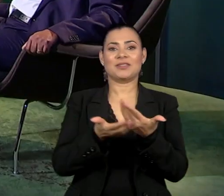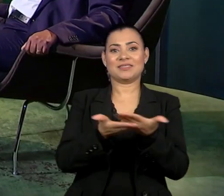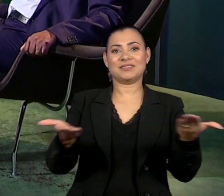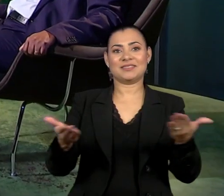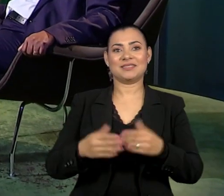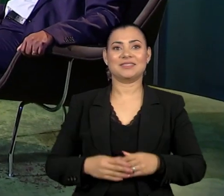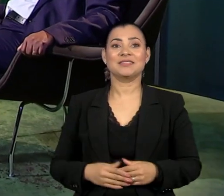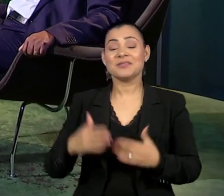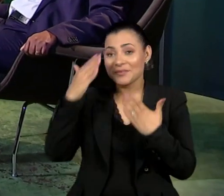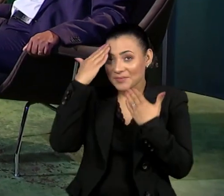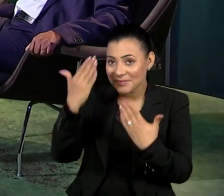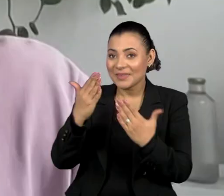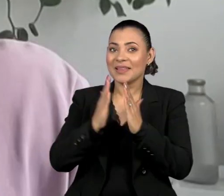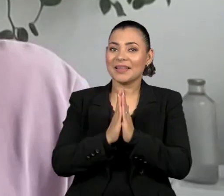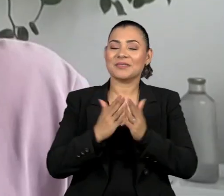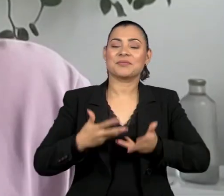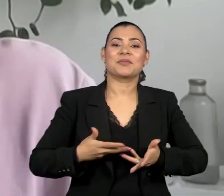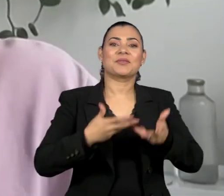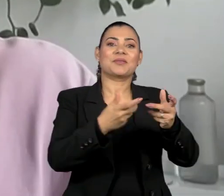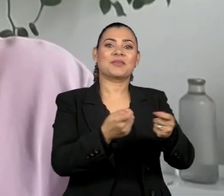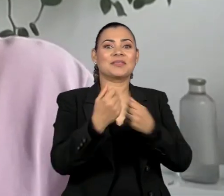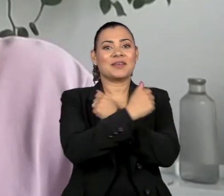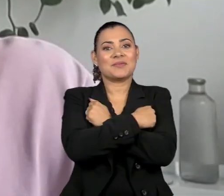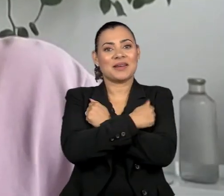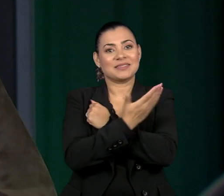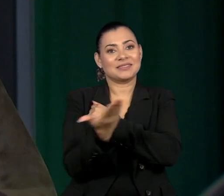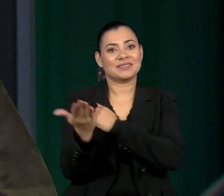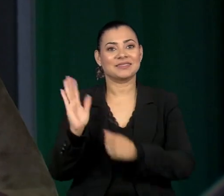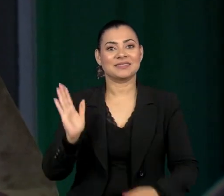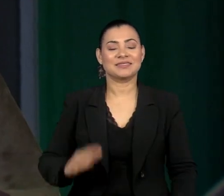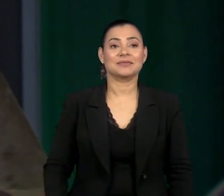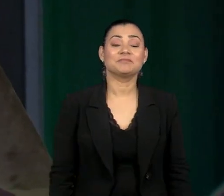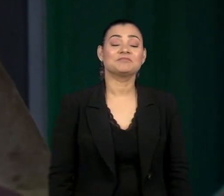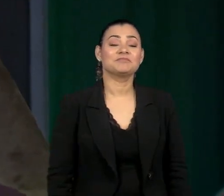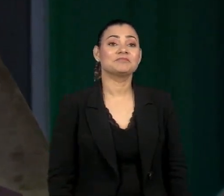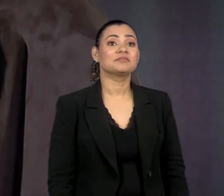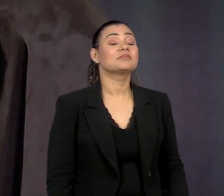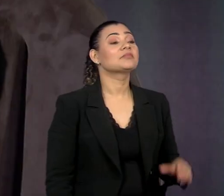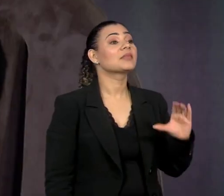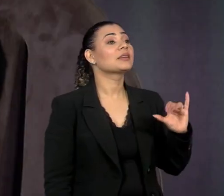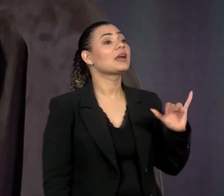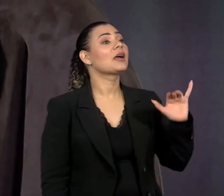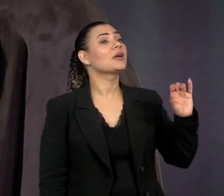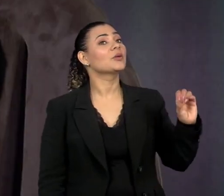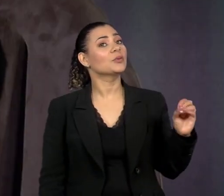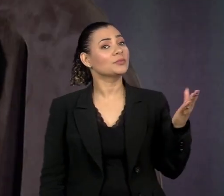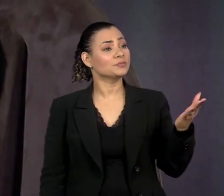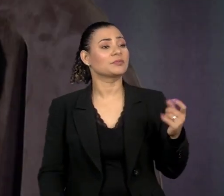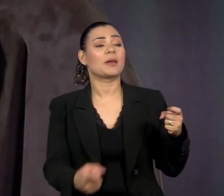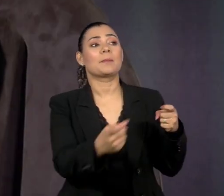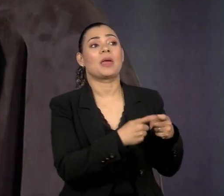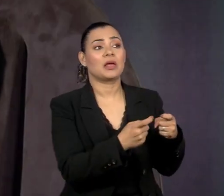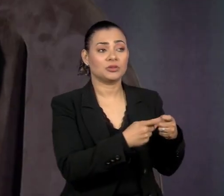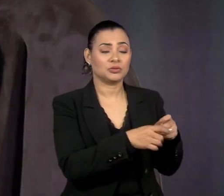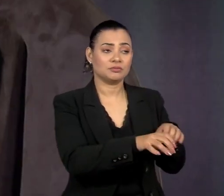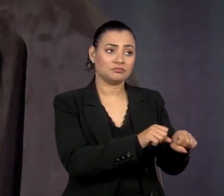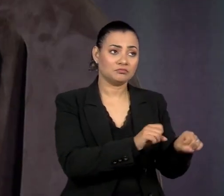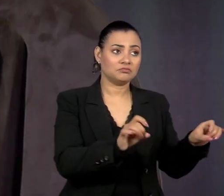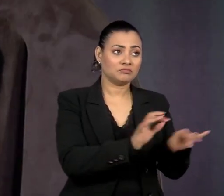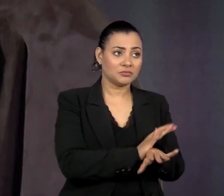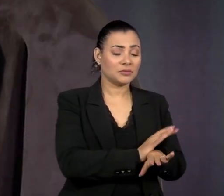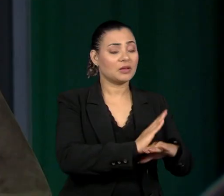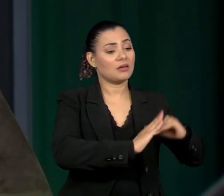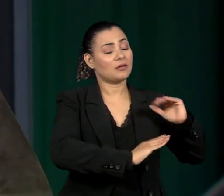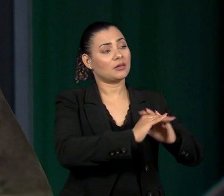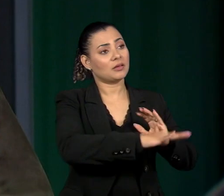AfroSaúde. Obrigado pelo convite, um abraço e até mais. Agora, o doutor Caio, ser um médico, ser um profissional